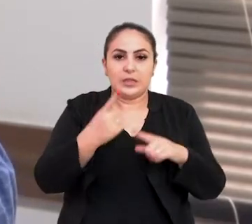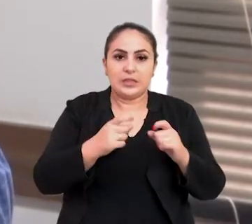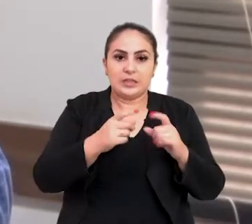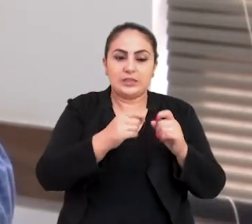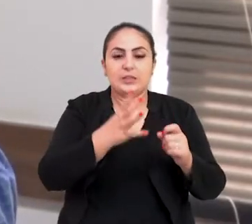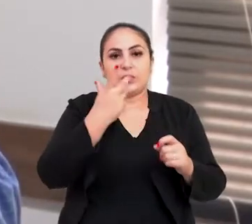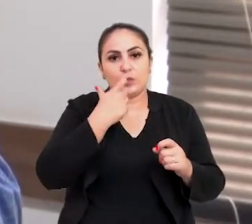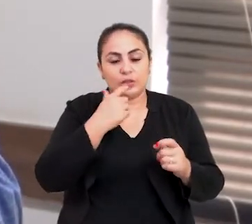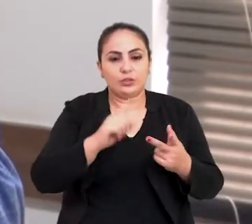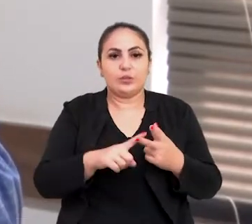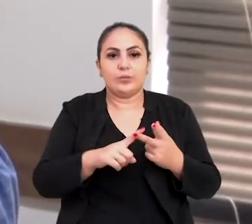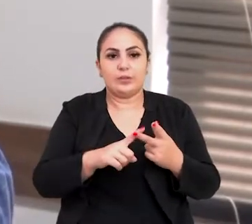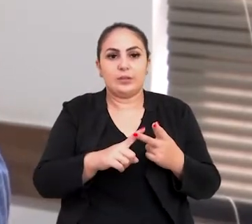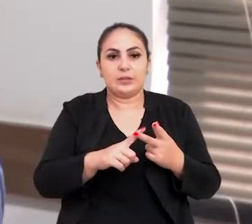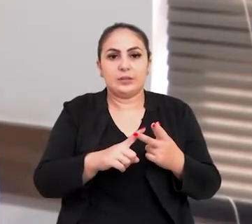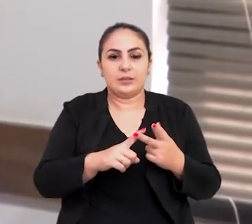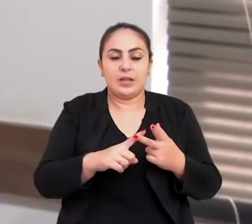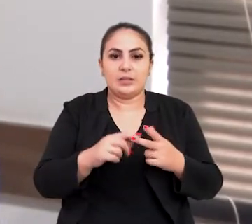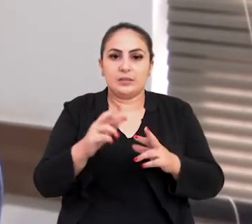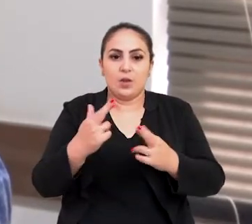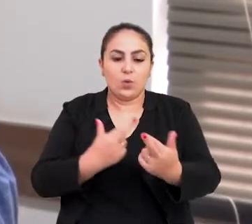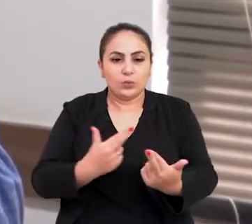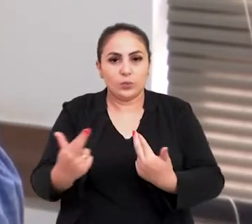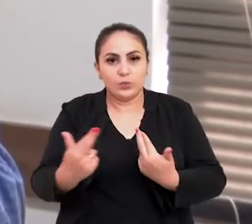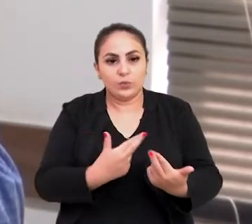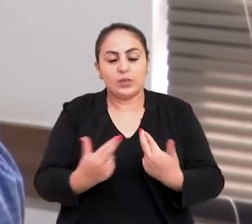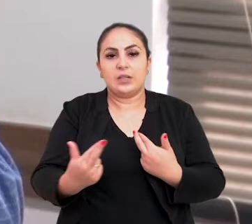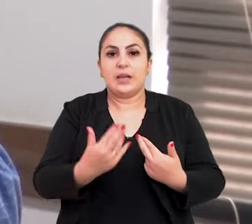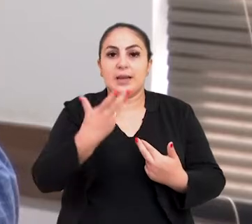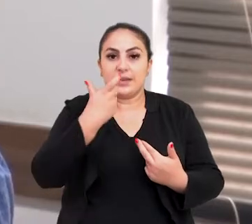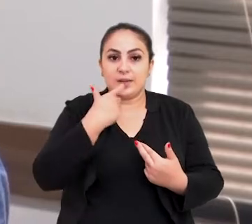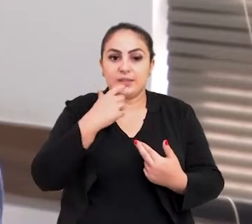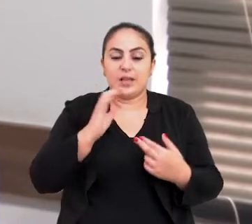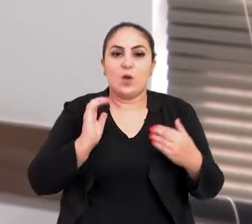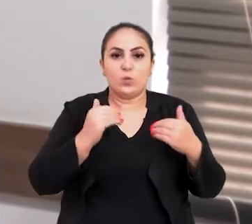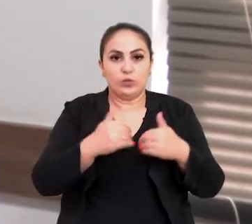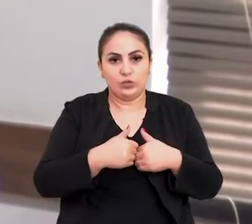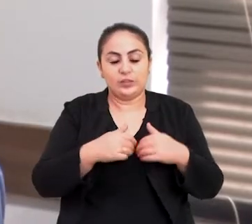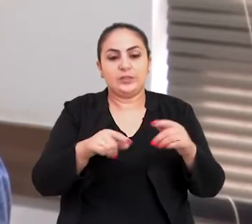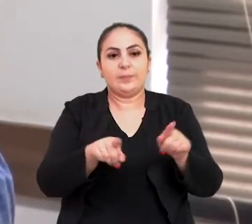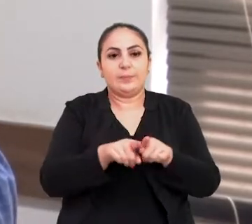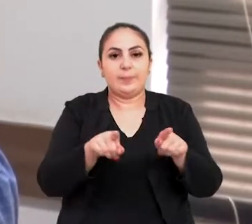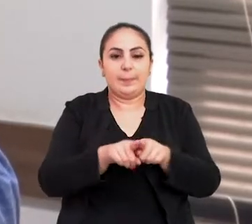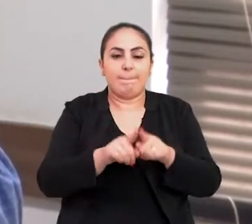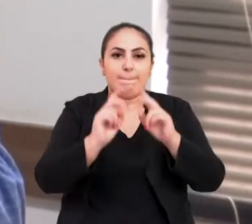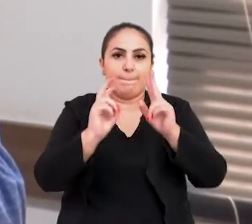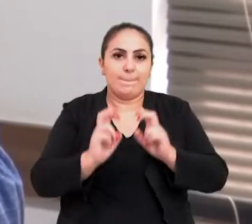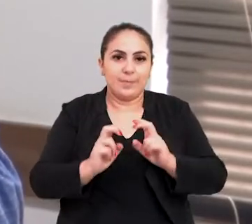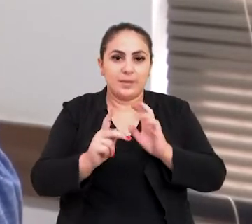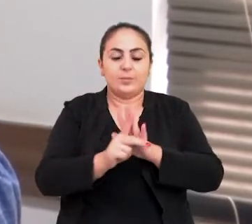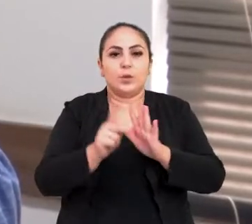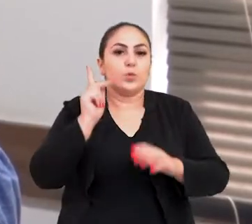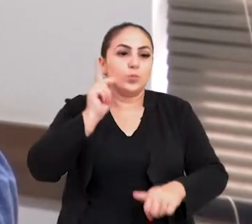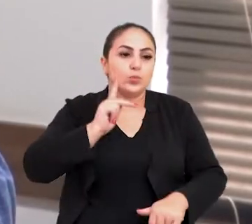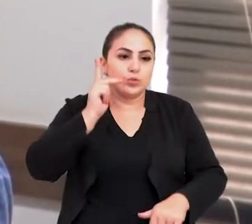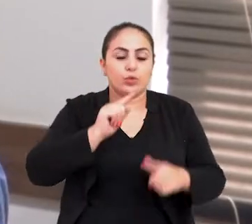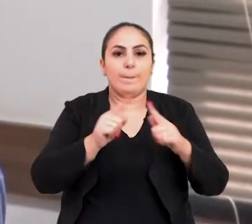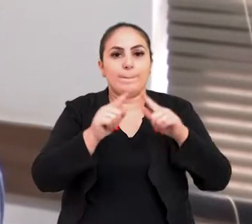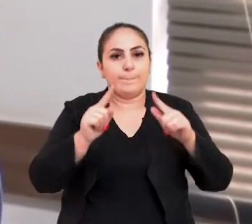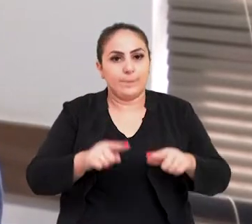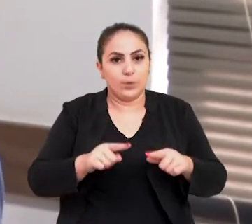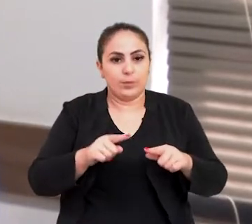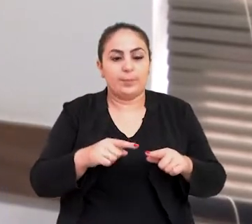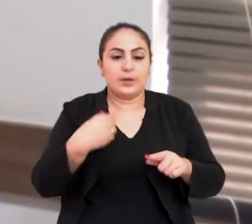ao câncer infantil, na questão das rodovias, na questão das crianças autistas, na questão da